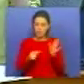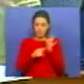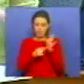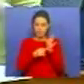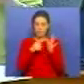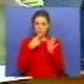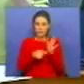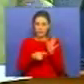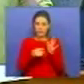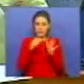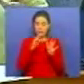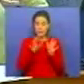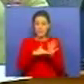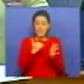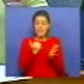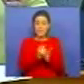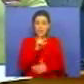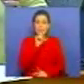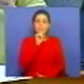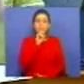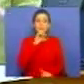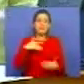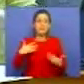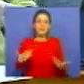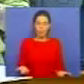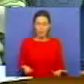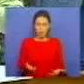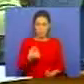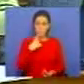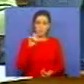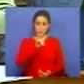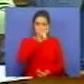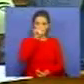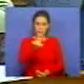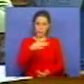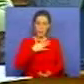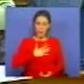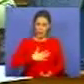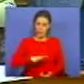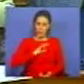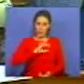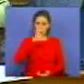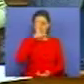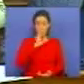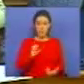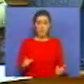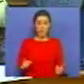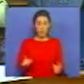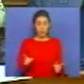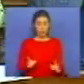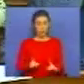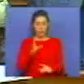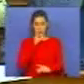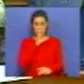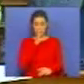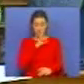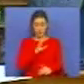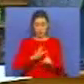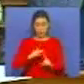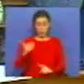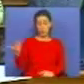o inciso sempre que possível. E a questão que lhe queríamos colocar, Sr. Ministro, também não é se